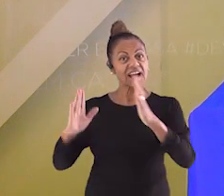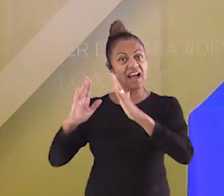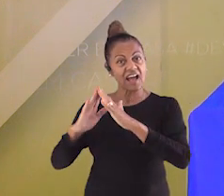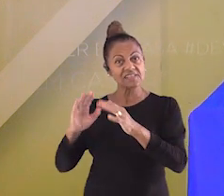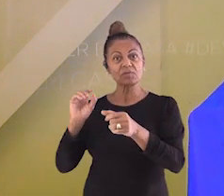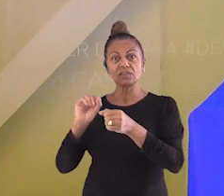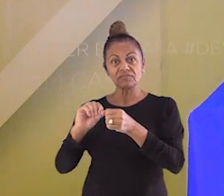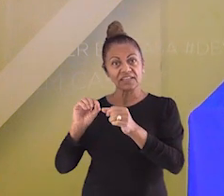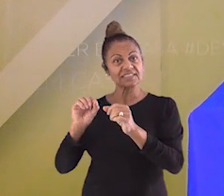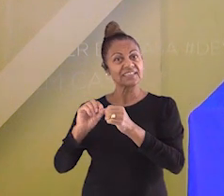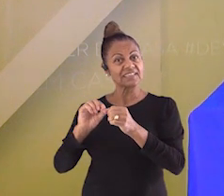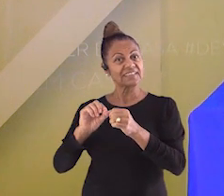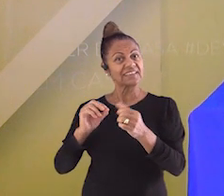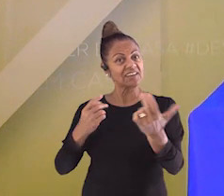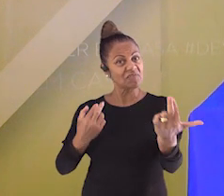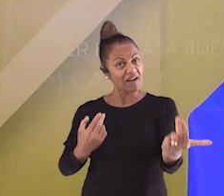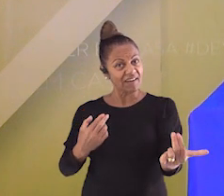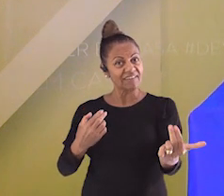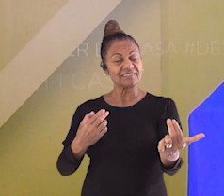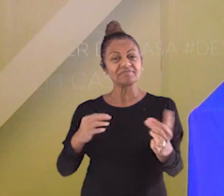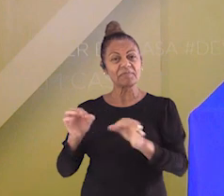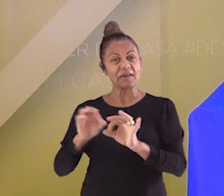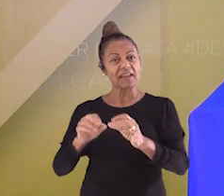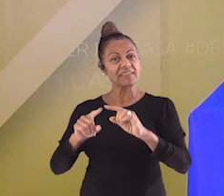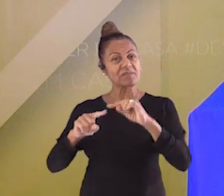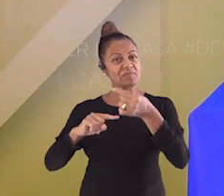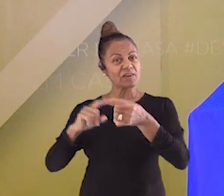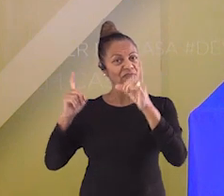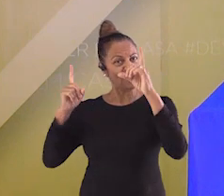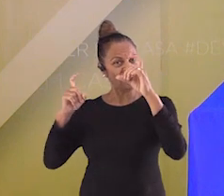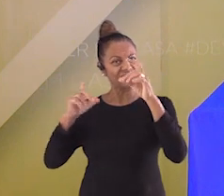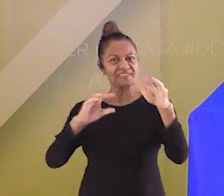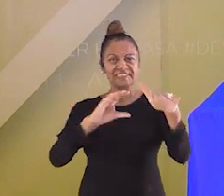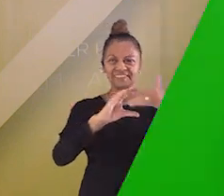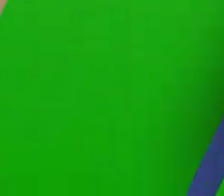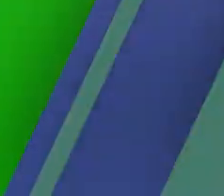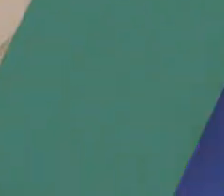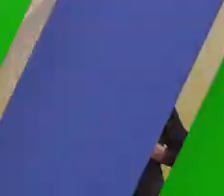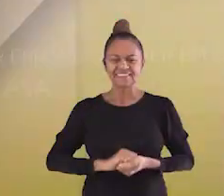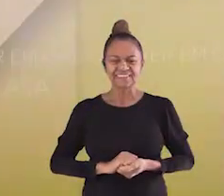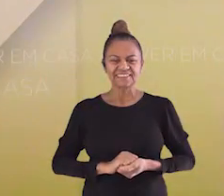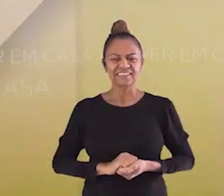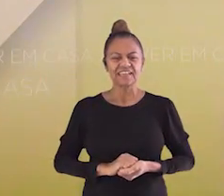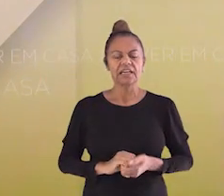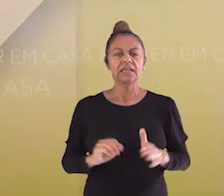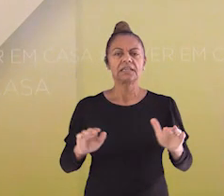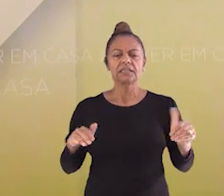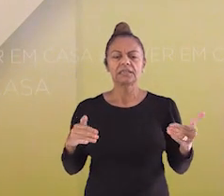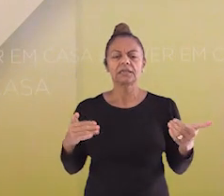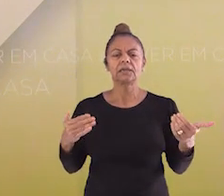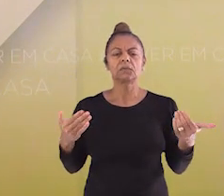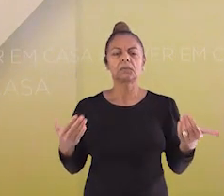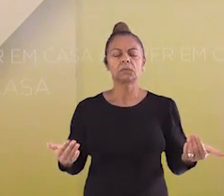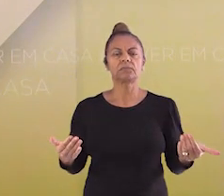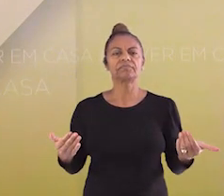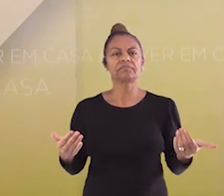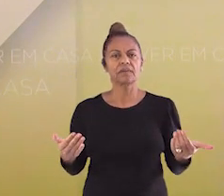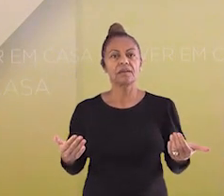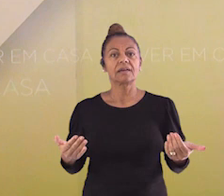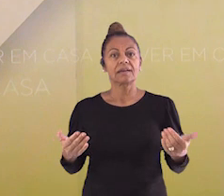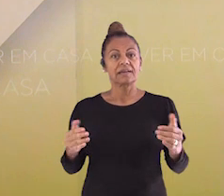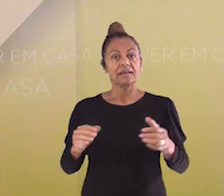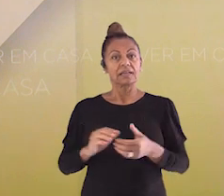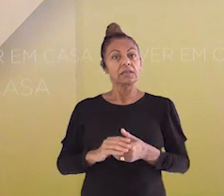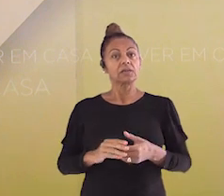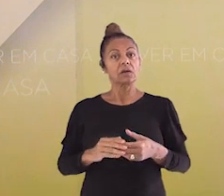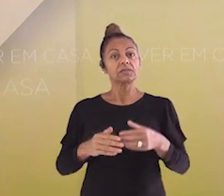é a dica para vocês. Façam em casa e mandem uma foto pra gente. Então, estudantes, o que a gente pôde entender